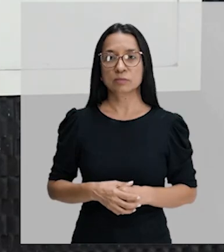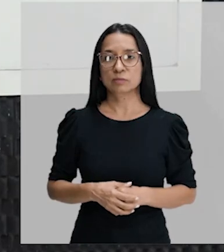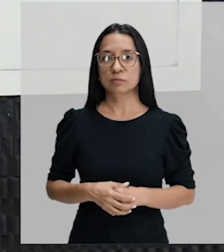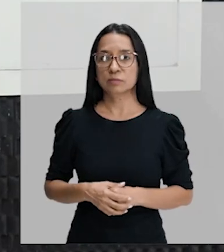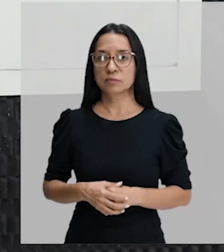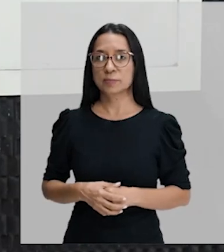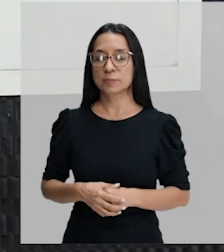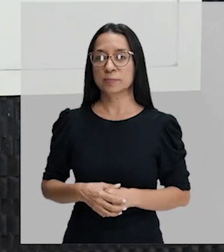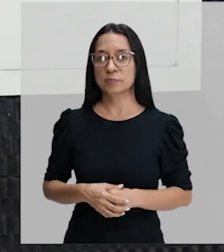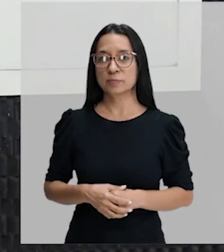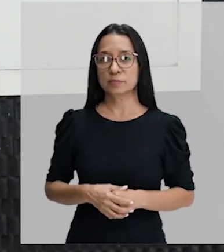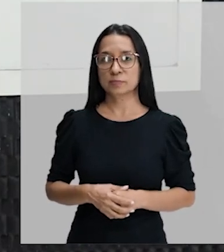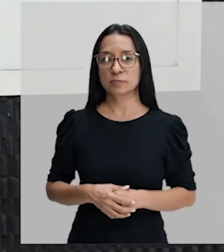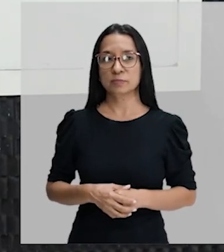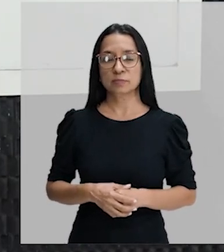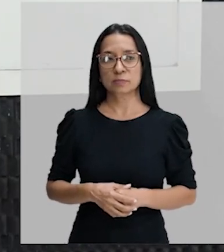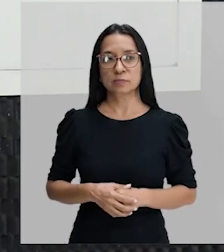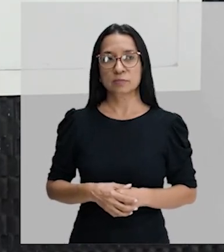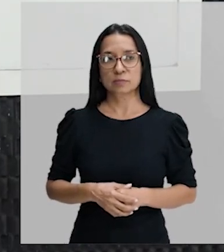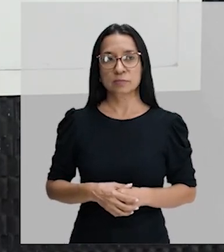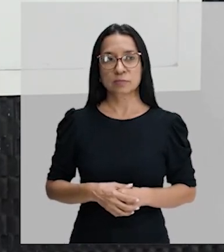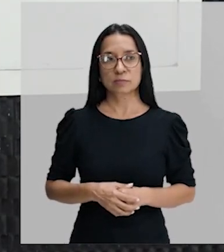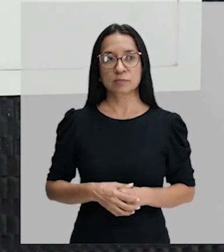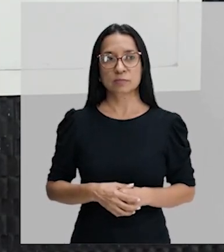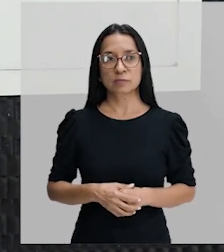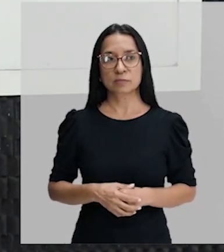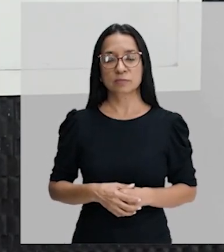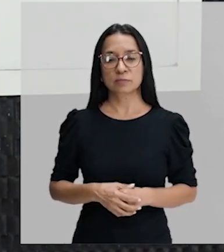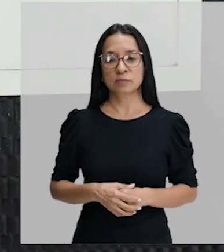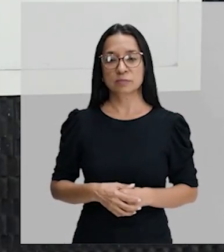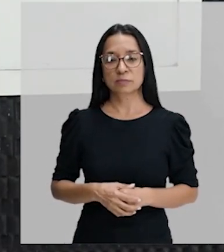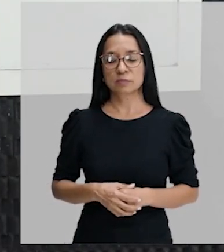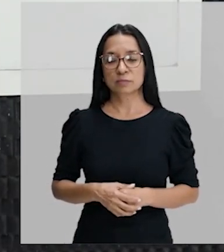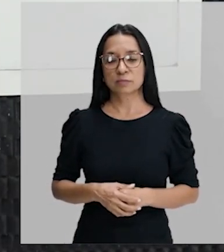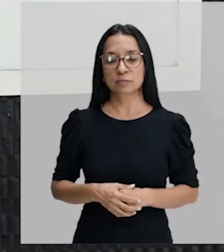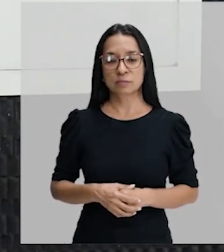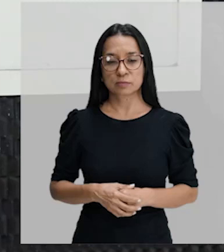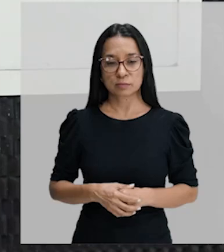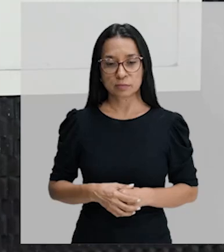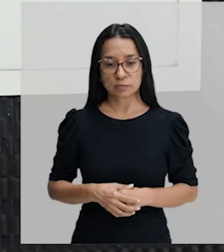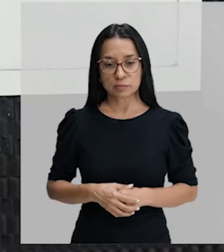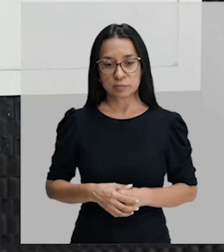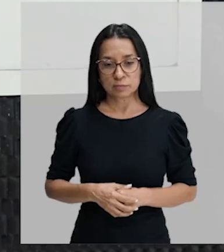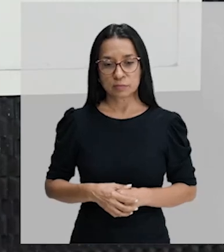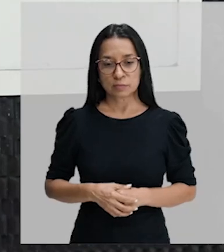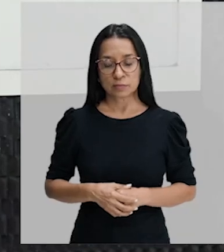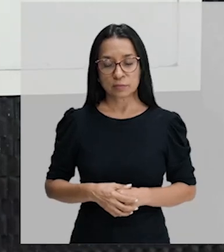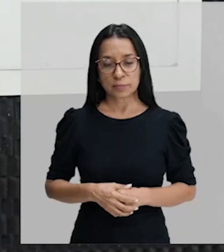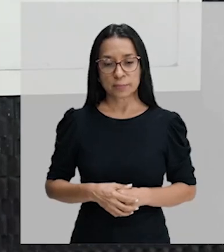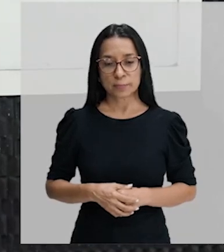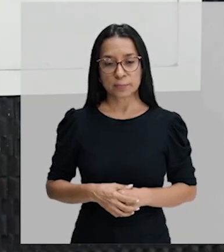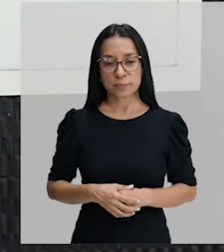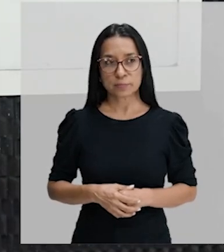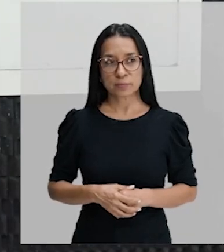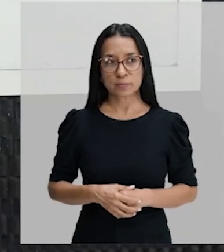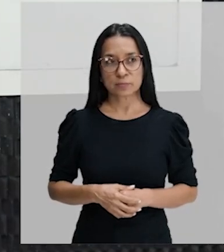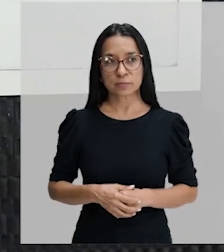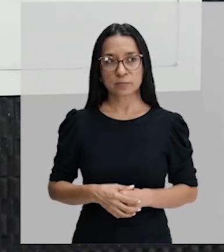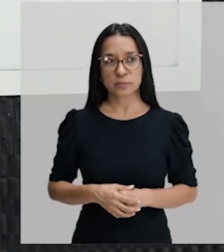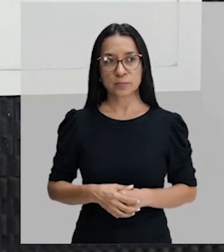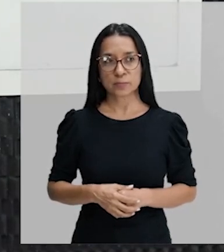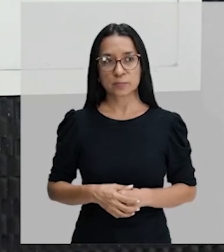pelos termos independentes. Os termos independentes. Beleza? Ou